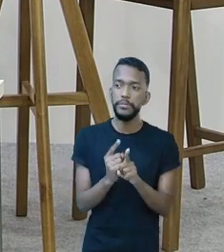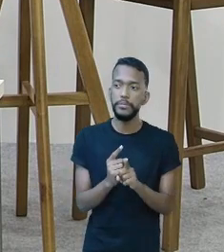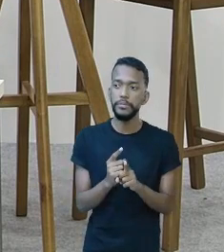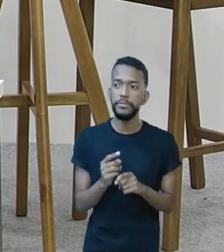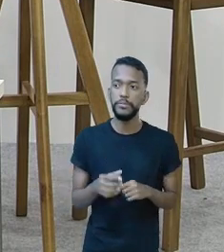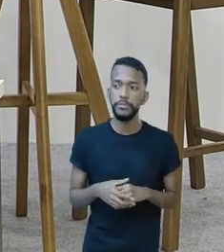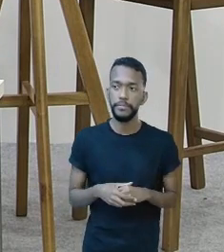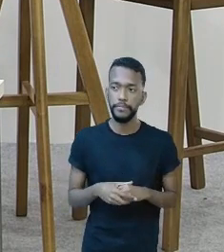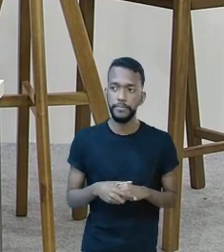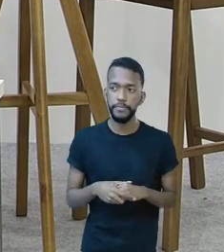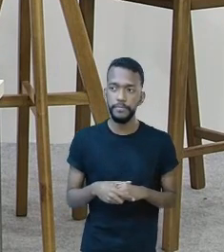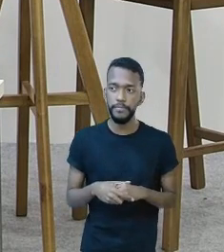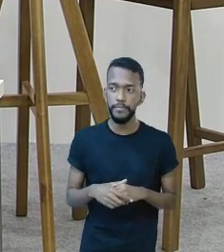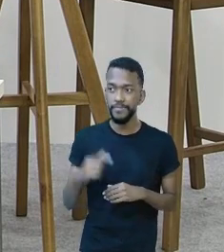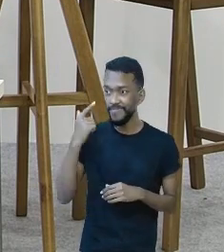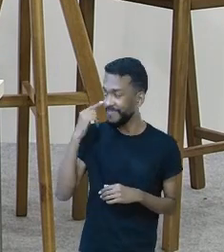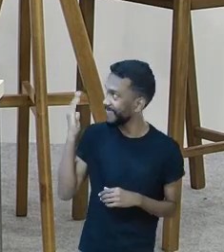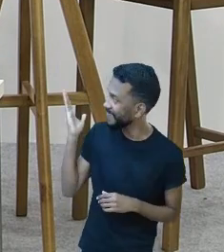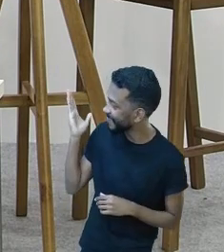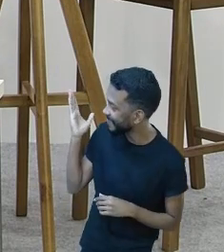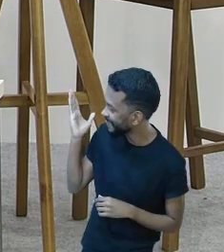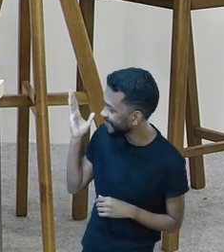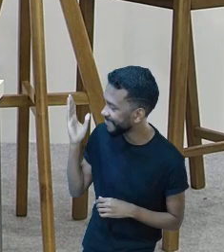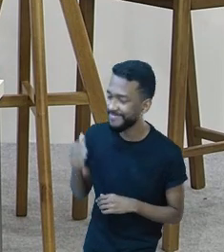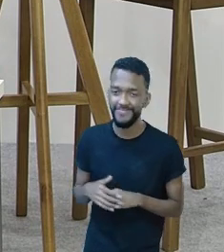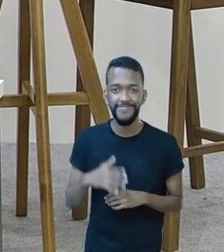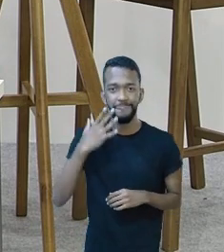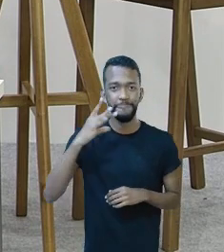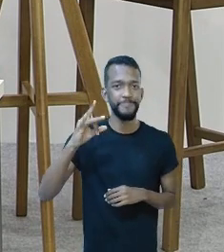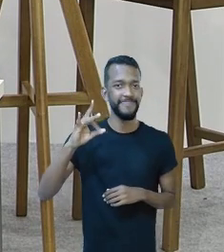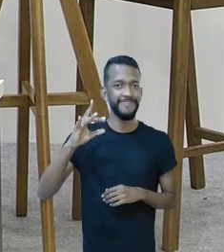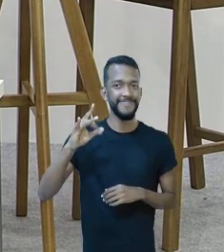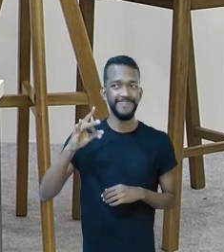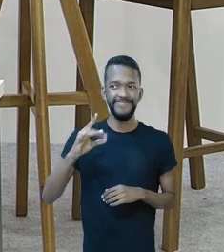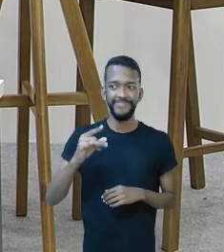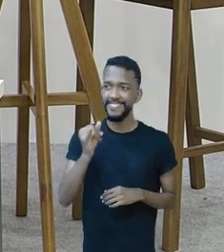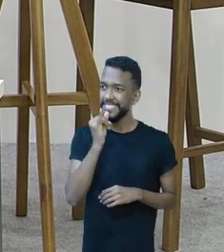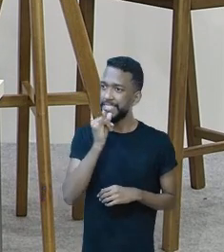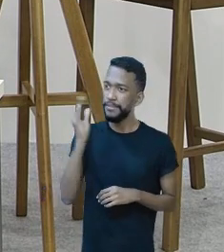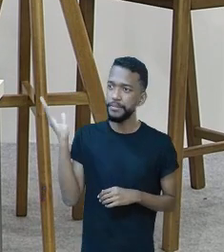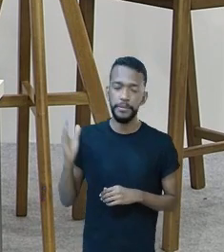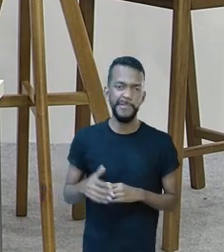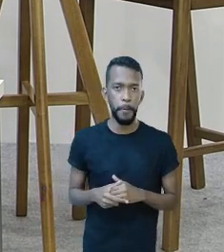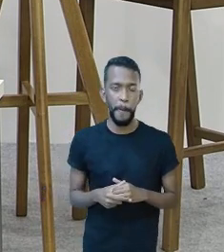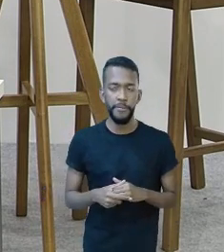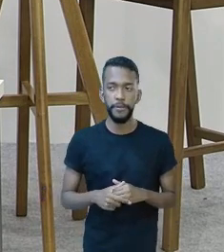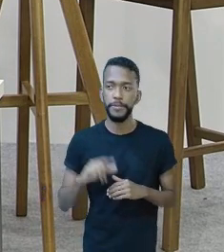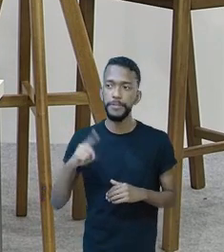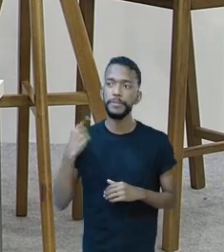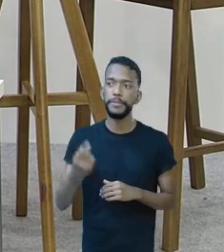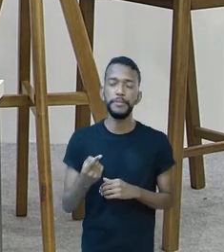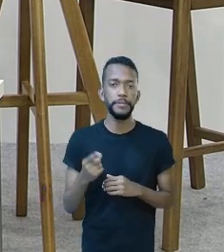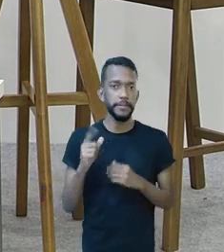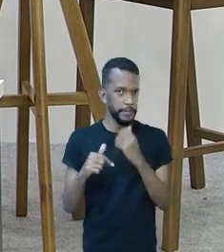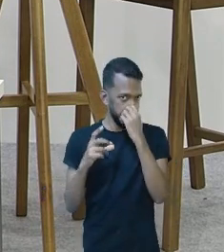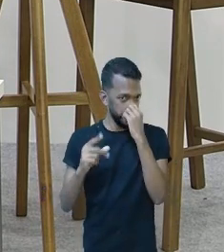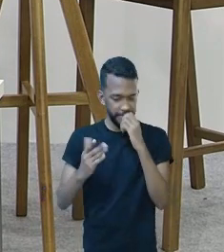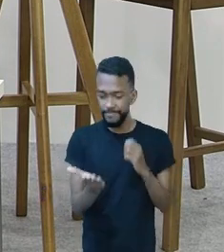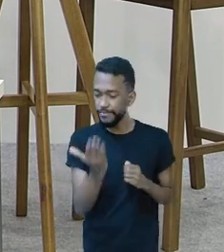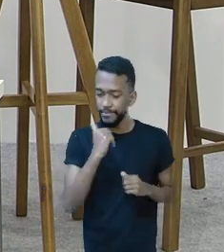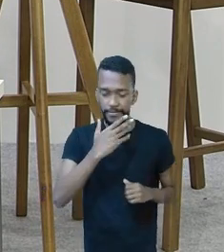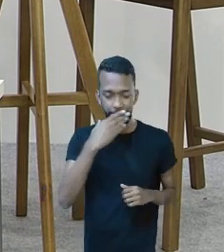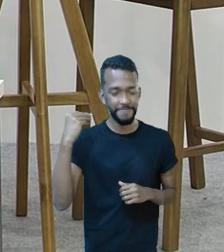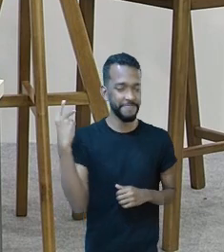encontrar, quando sair do forno, salgadinhos como esse. Depois disso, é só correr pro